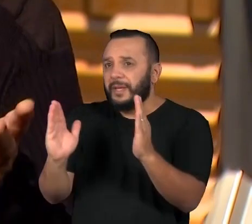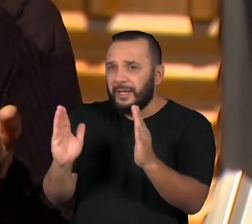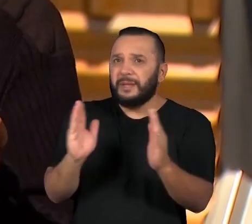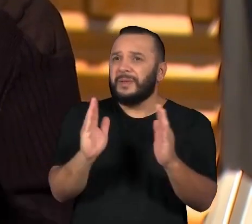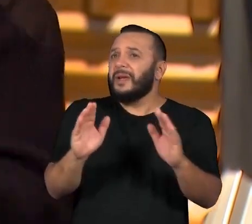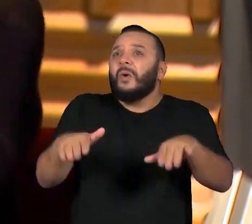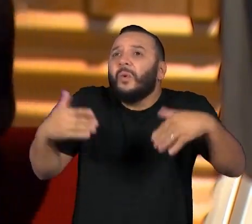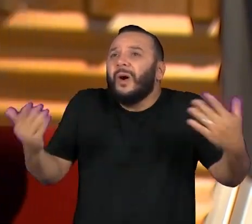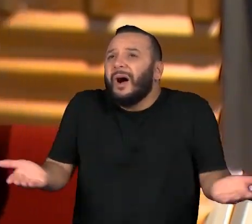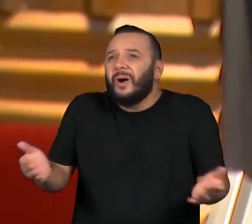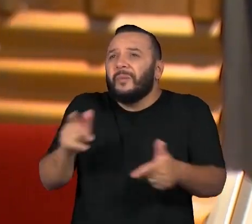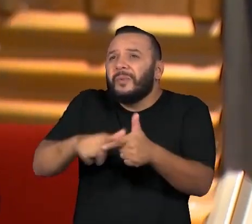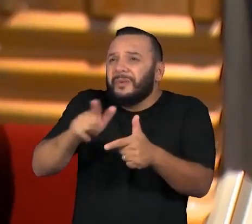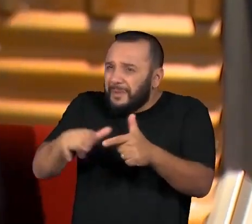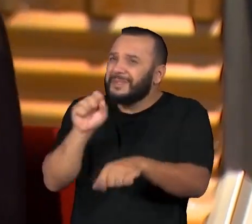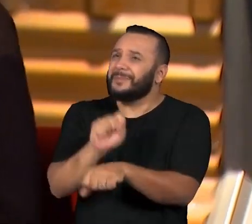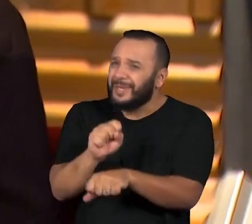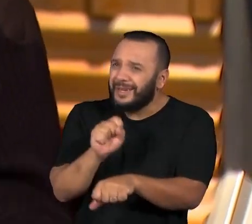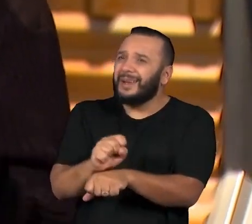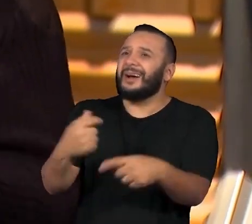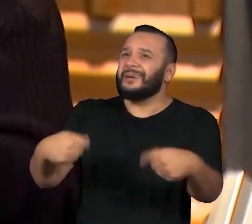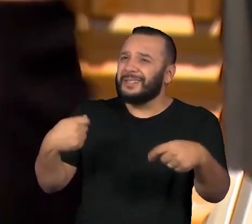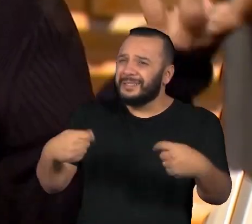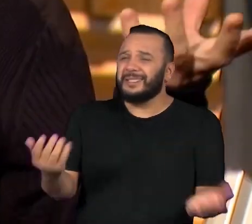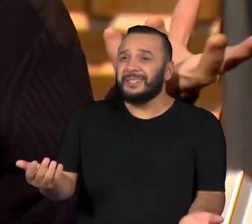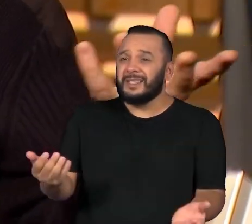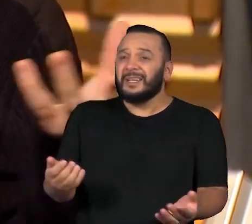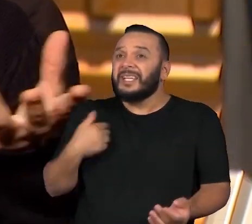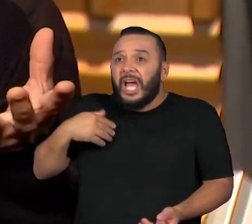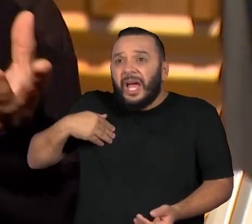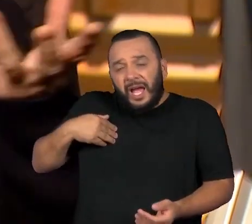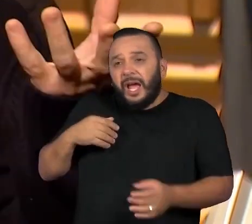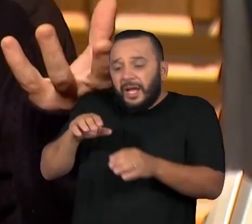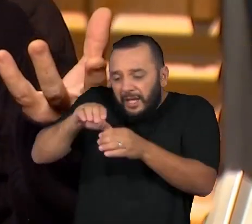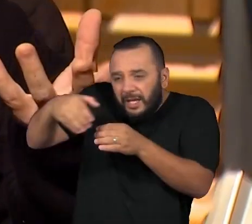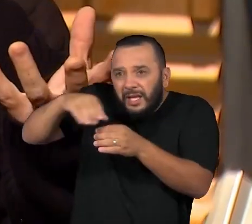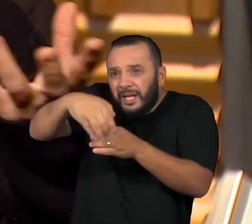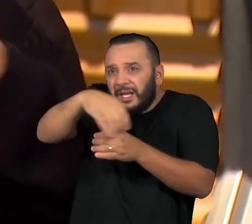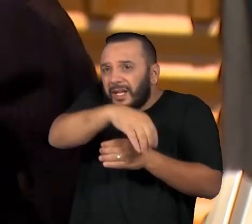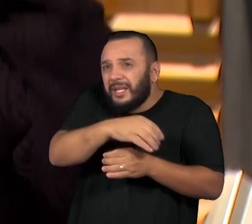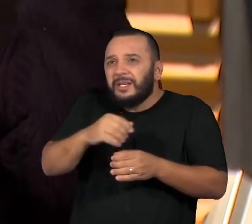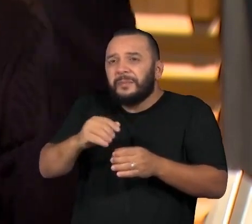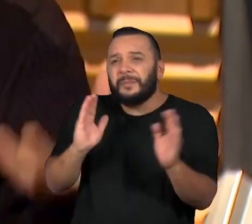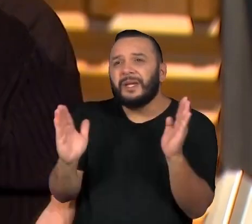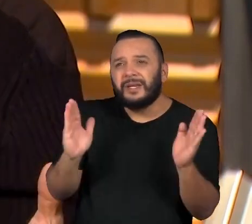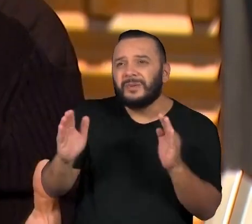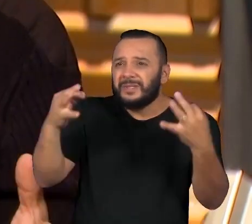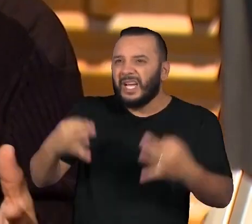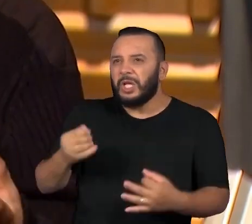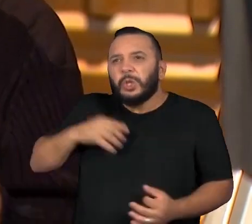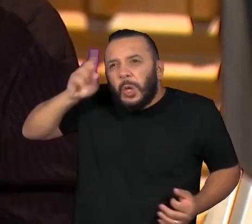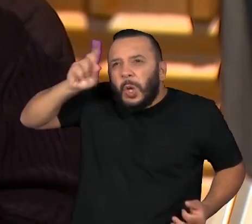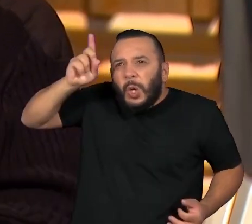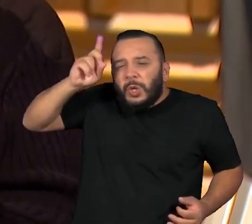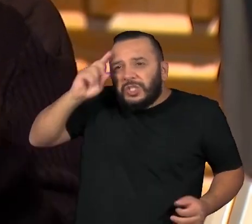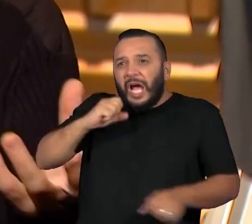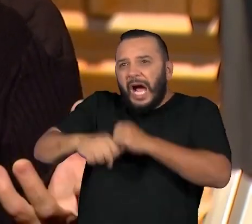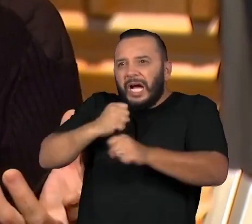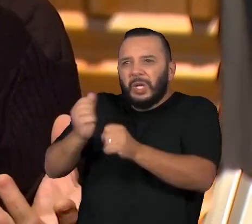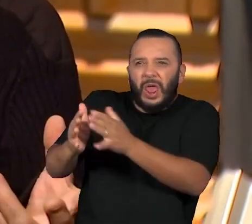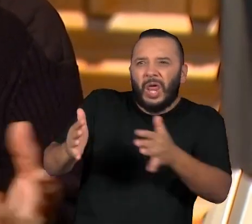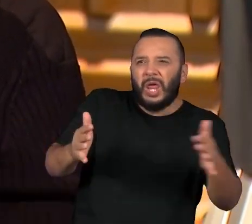problema você esperar você esperar ela chegar você comer uma mexirica durante um ano e você precisa ter mexirica todo dia isso